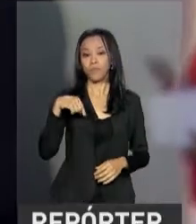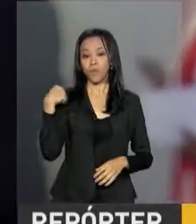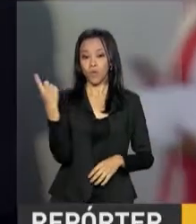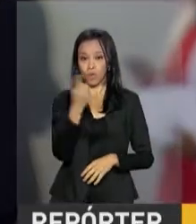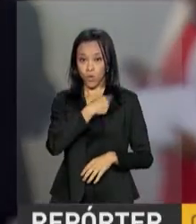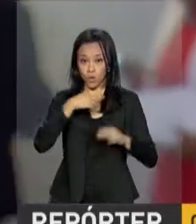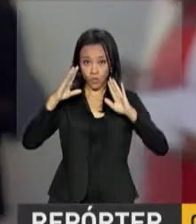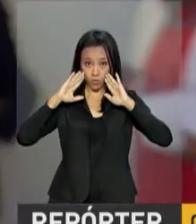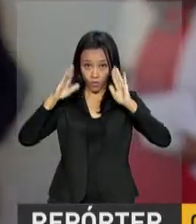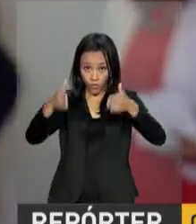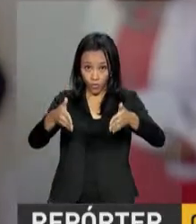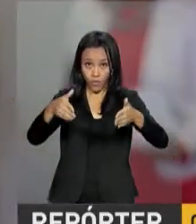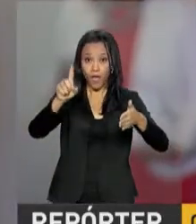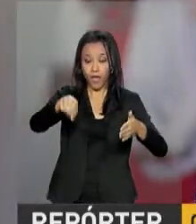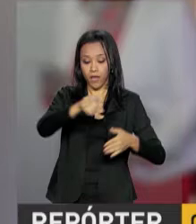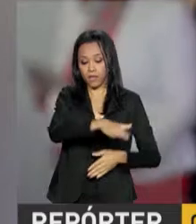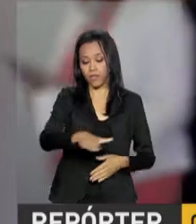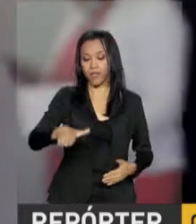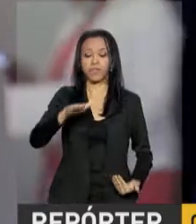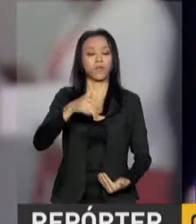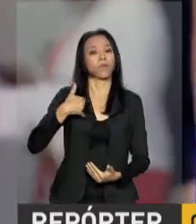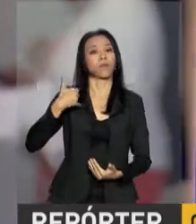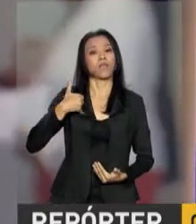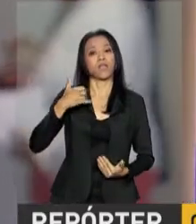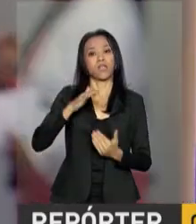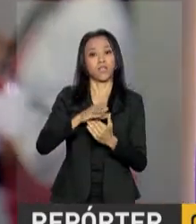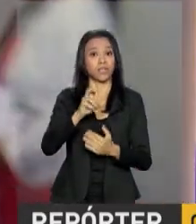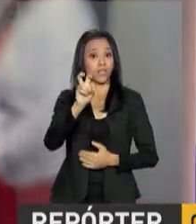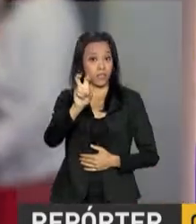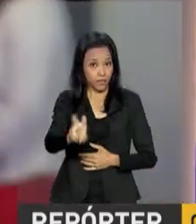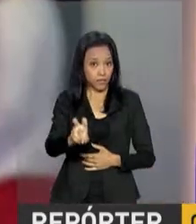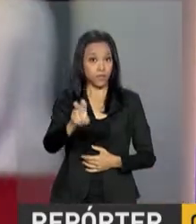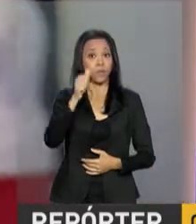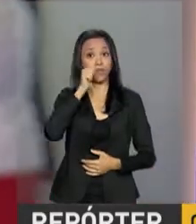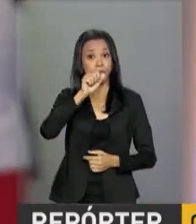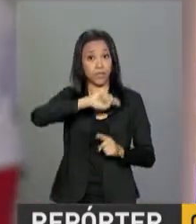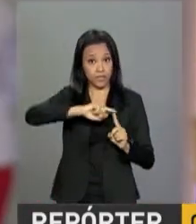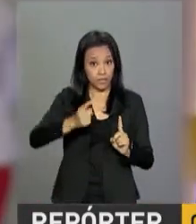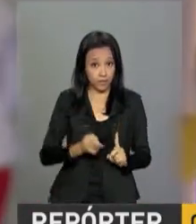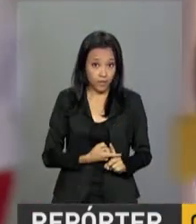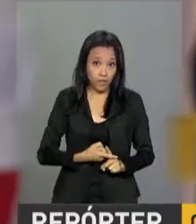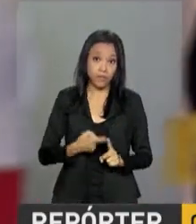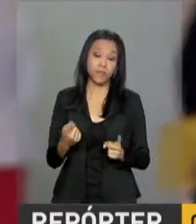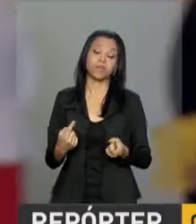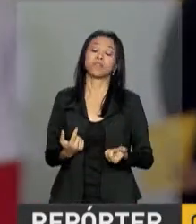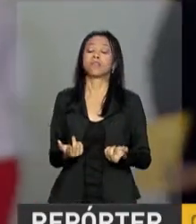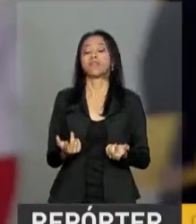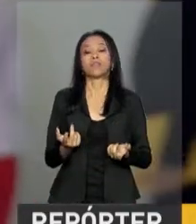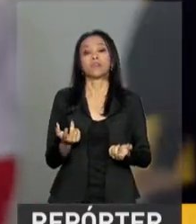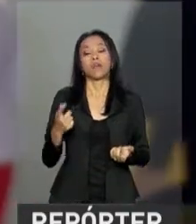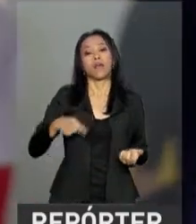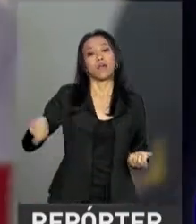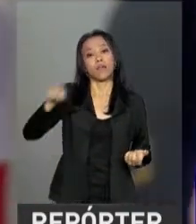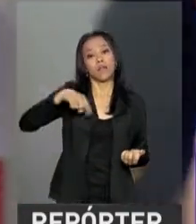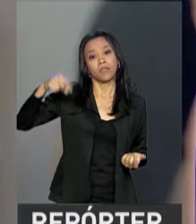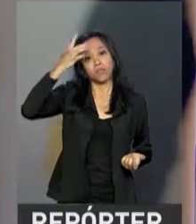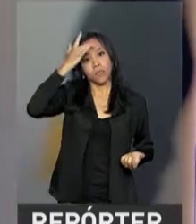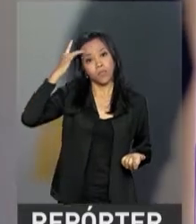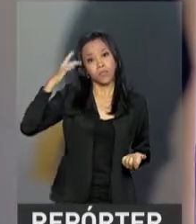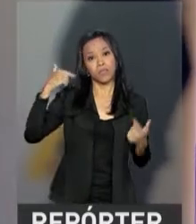são as crianças até 5 anos as mulheres grávidas e aqueles que trabalham